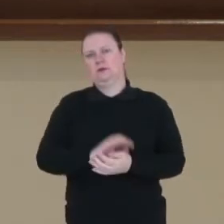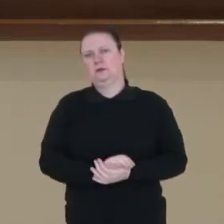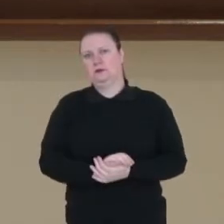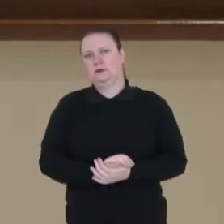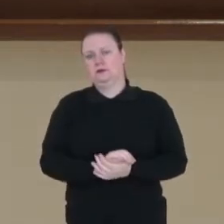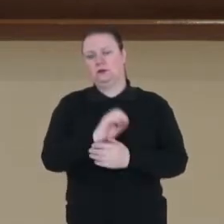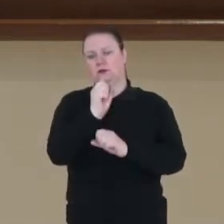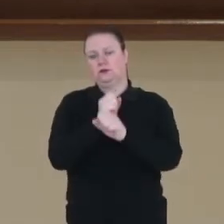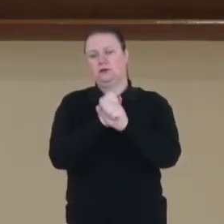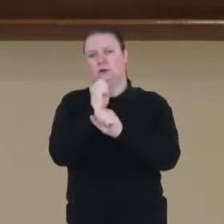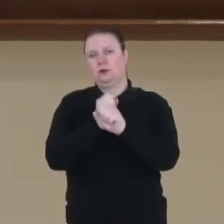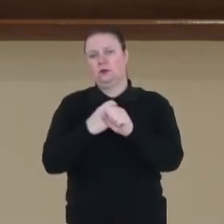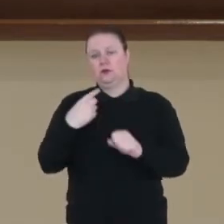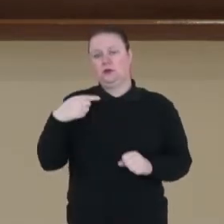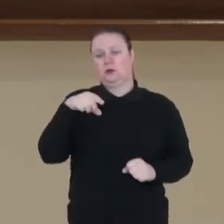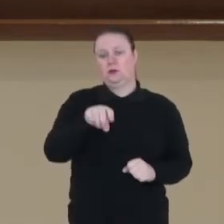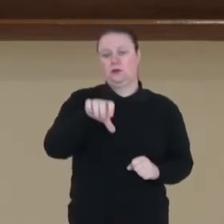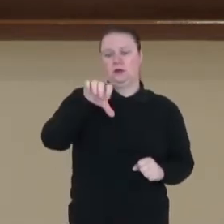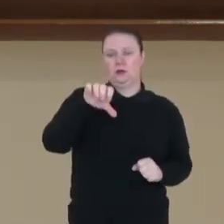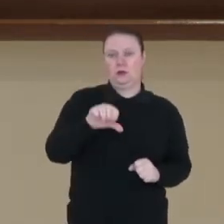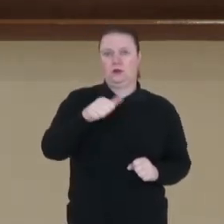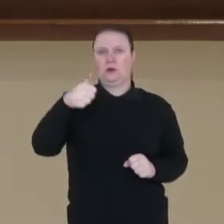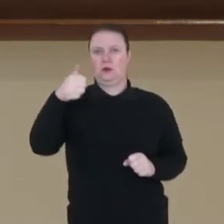de 1913.